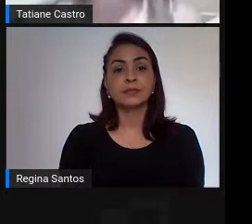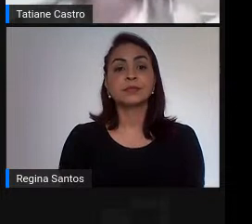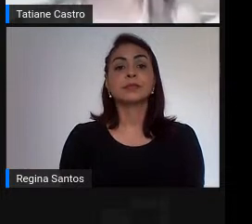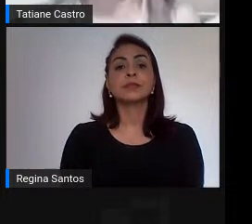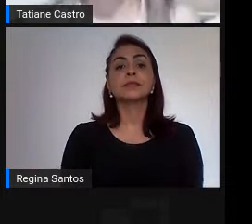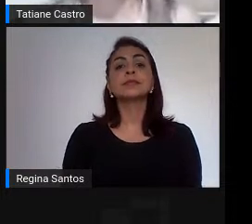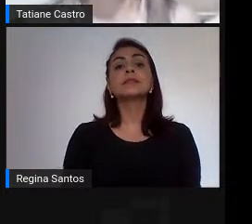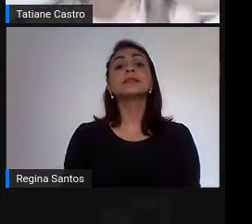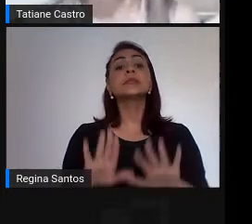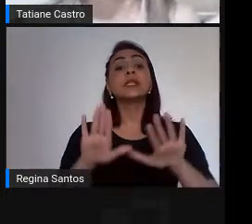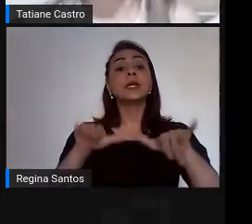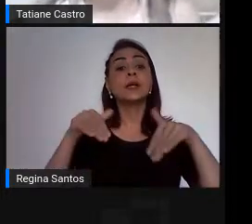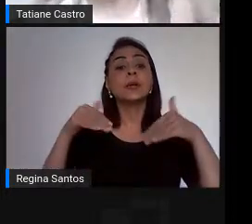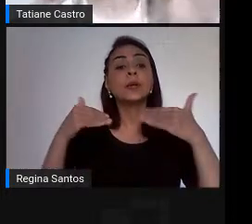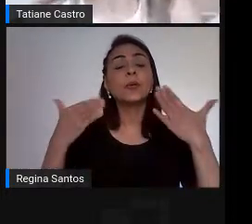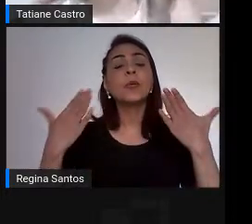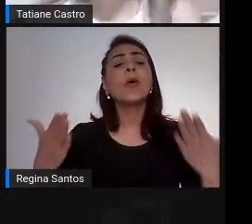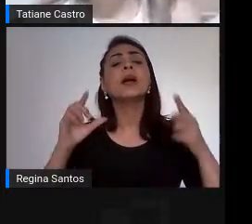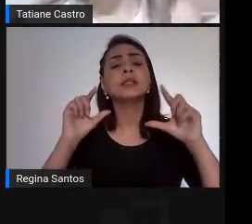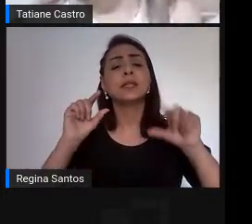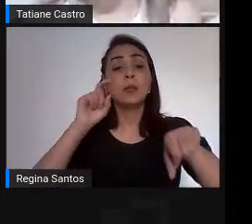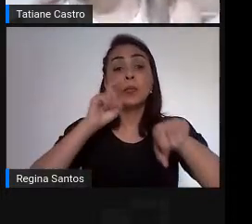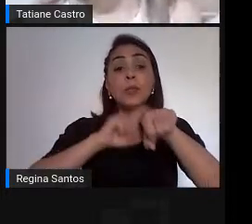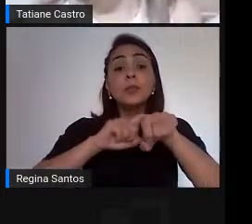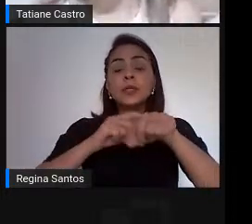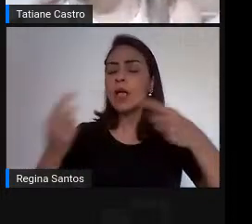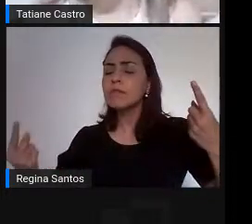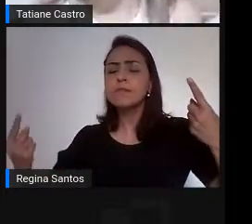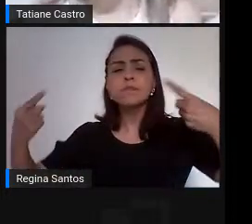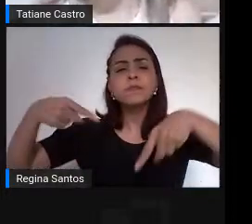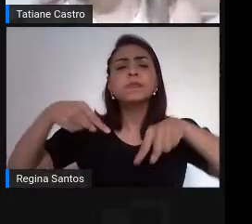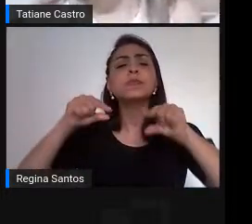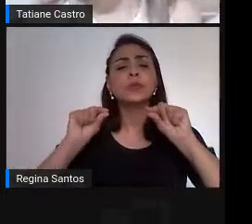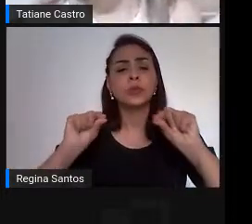E quais eram as nossas disputas nesse momento? A língua...